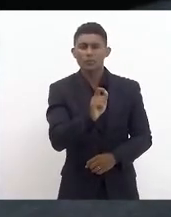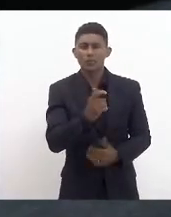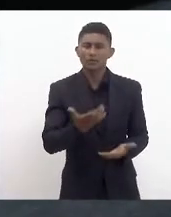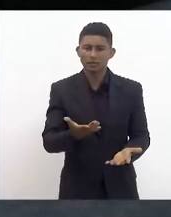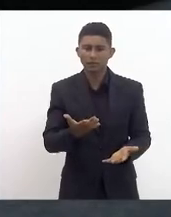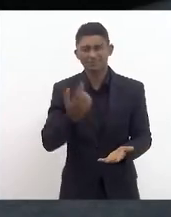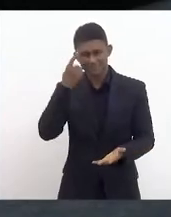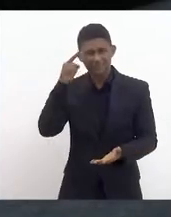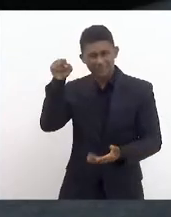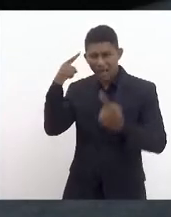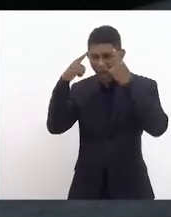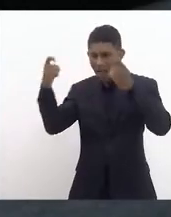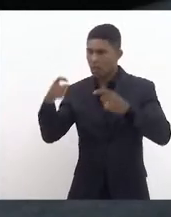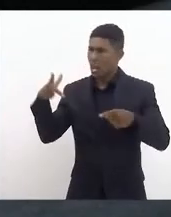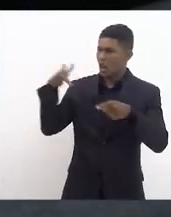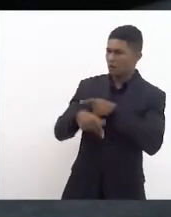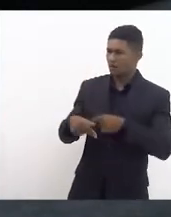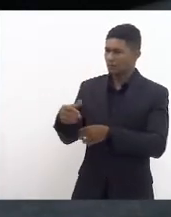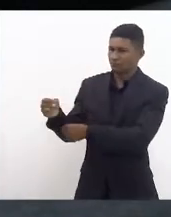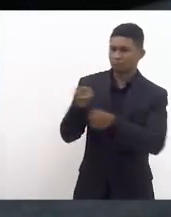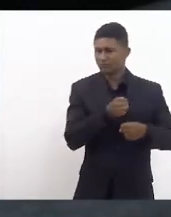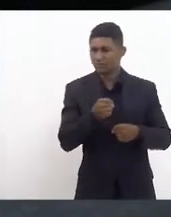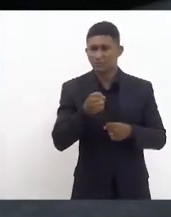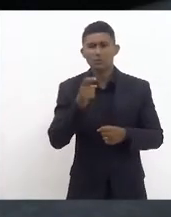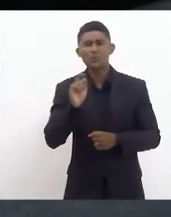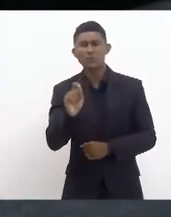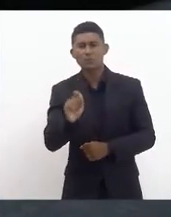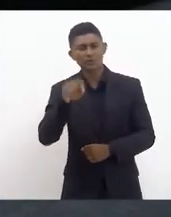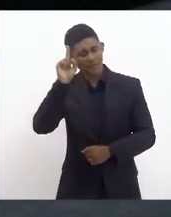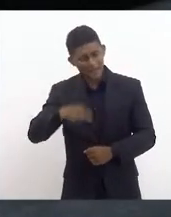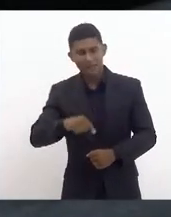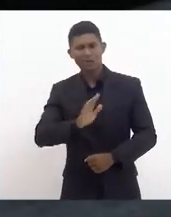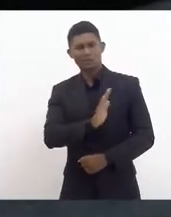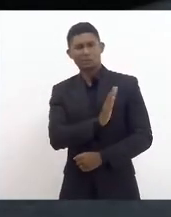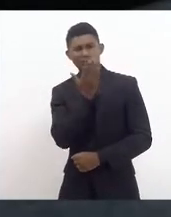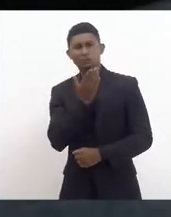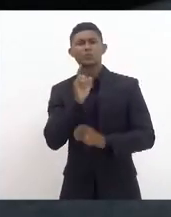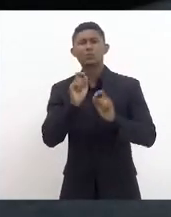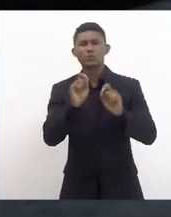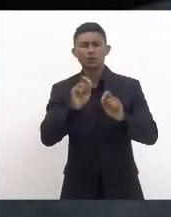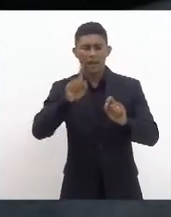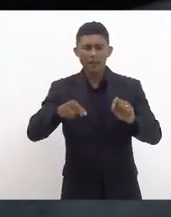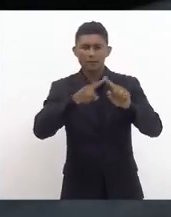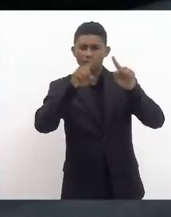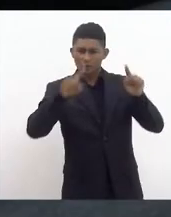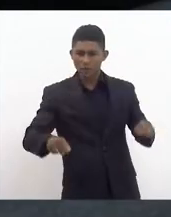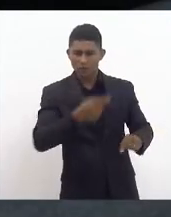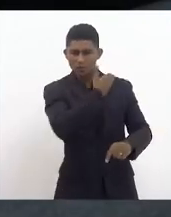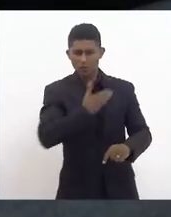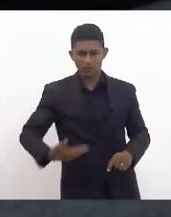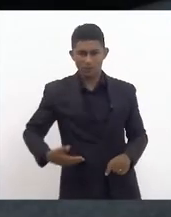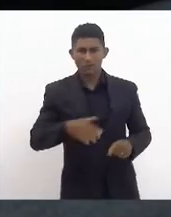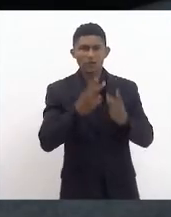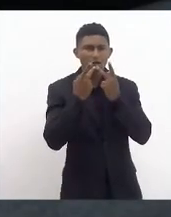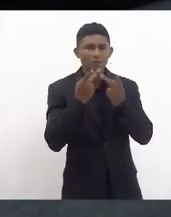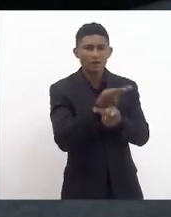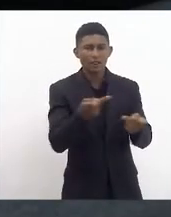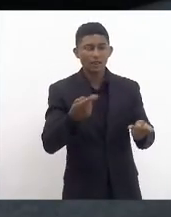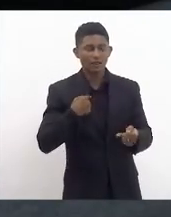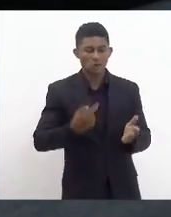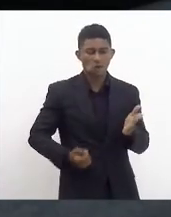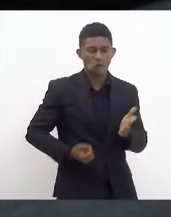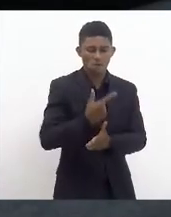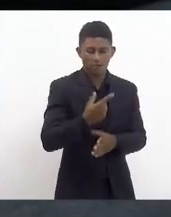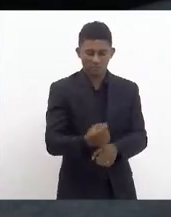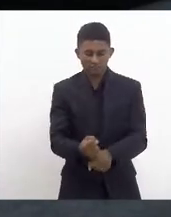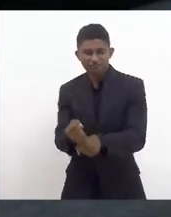forma agressiva pelo deputado Alexandre Freitas, é repudiar que um agente público diga que vai comprar um taco de beisebol escrito